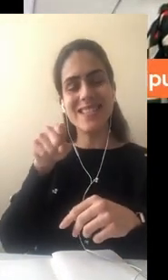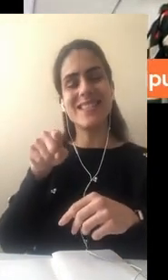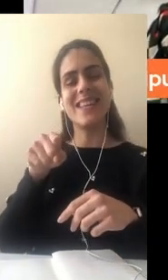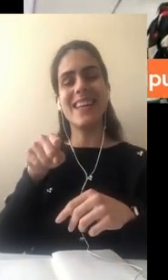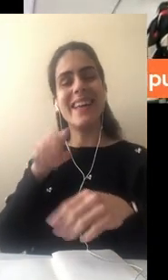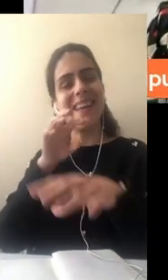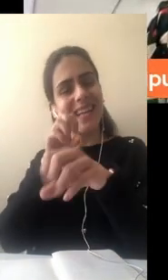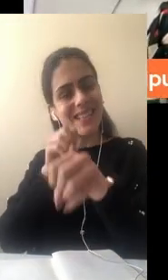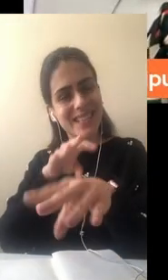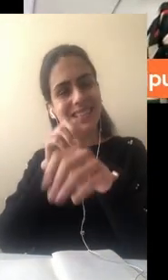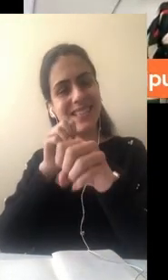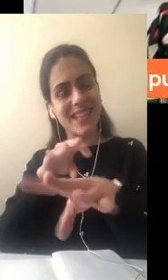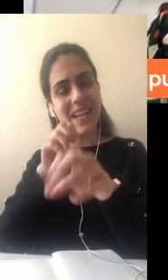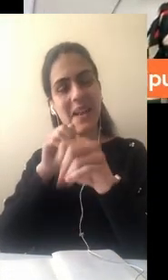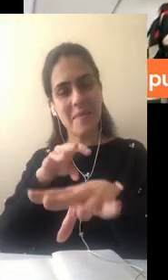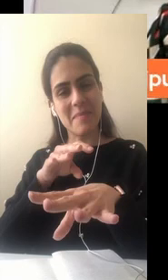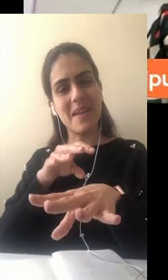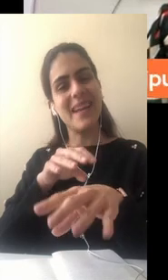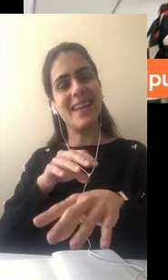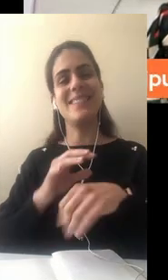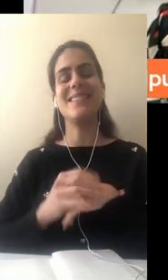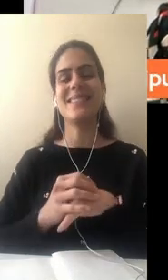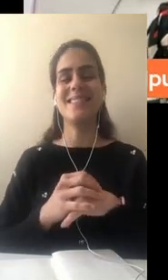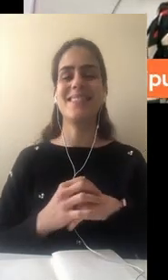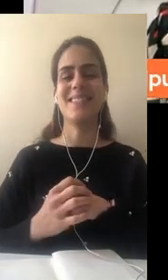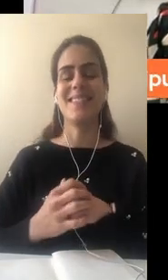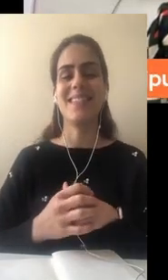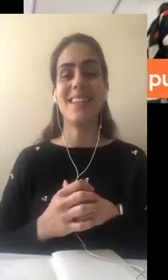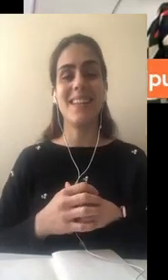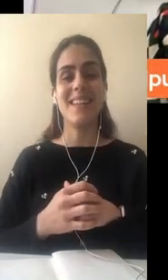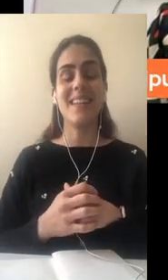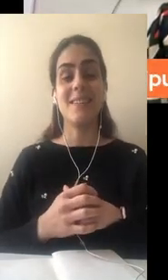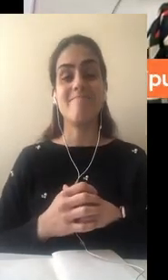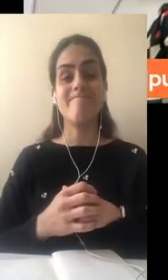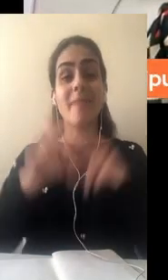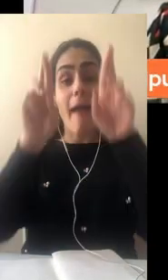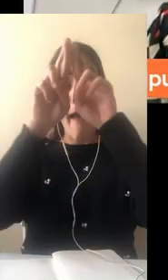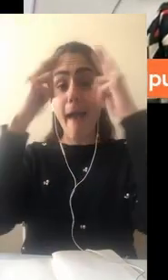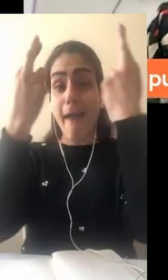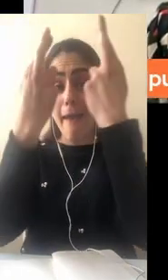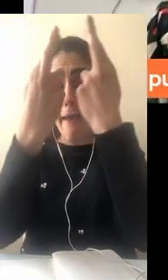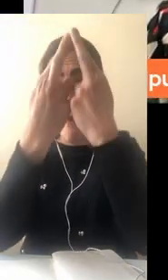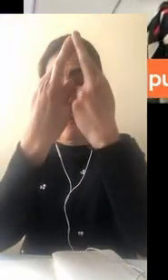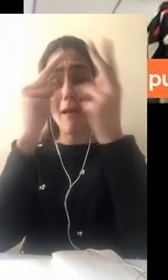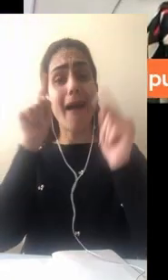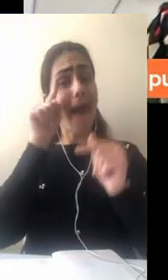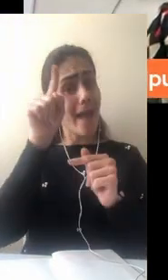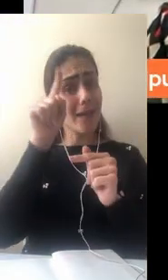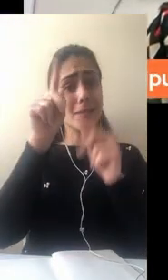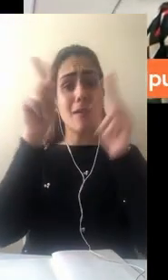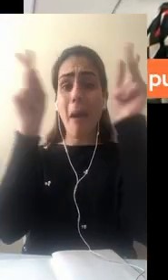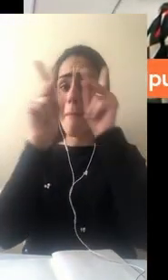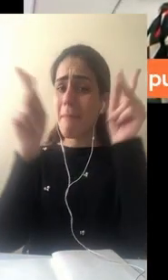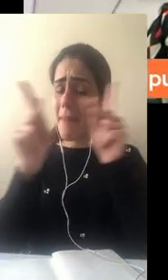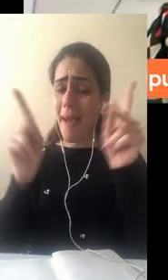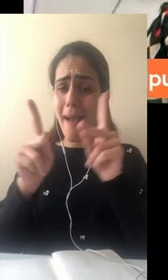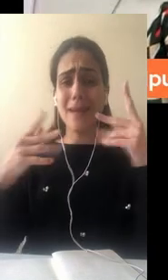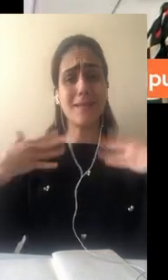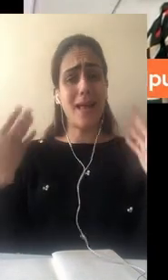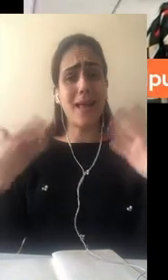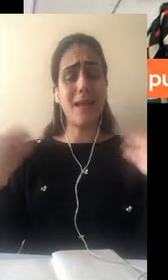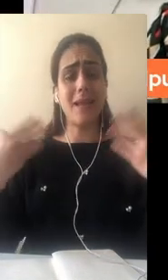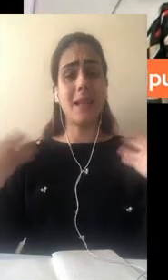em família. Isso é o reino de Deus. Então, vamos lá, a partir do princípio que as famílias